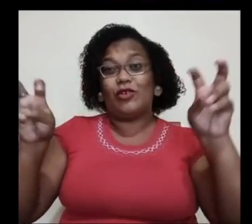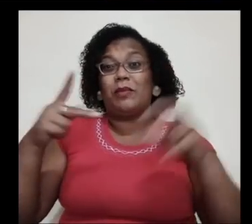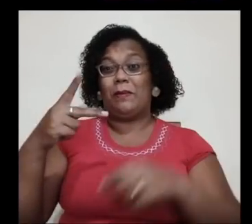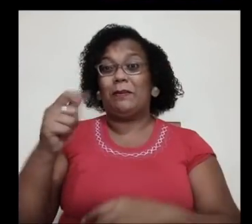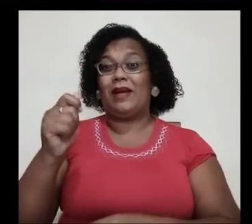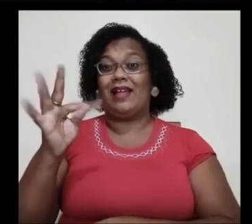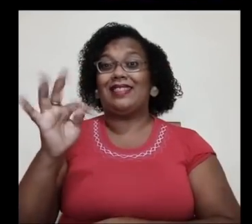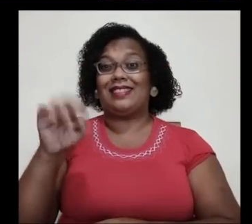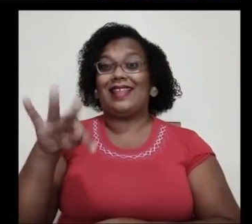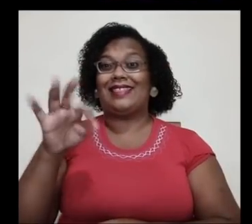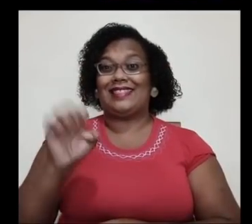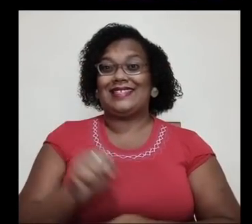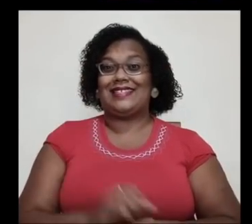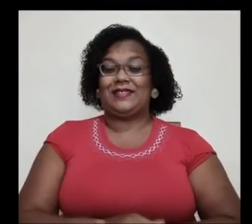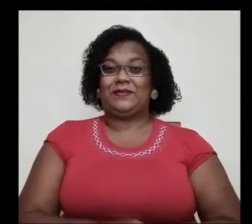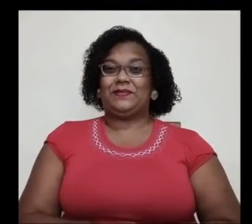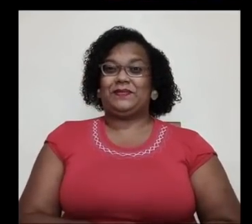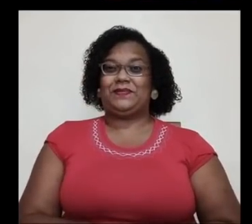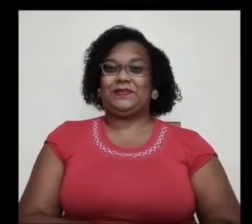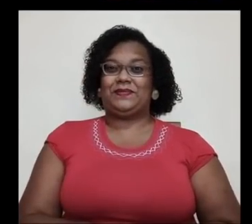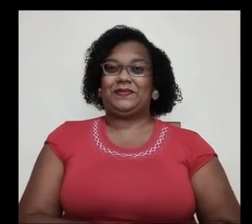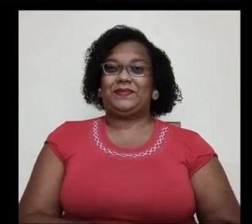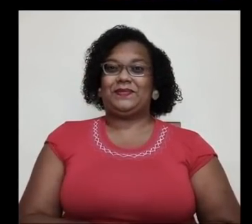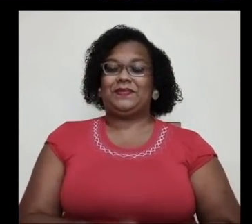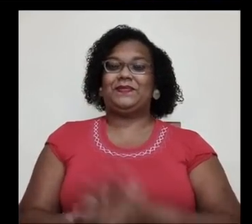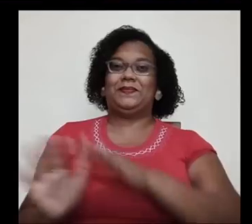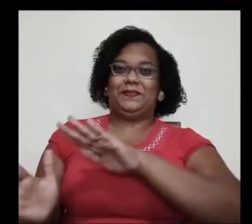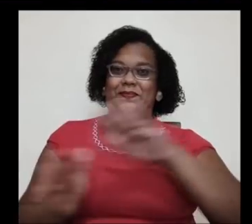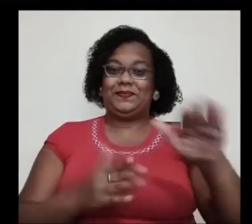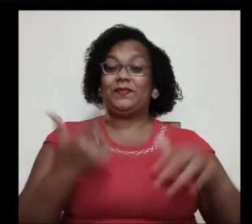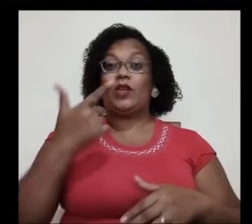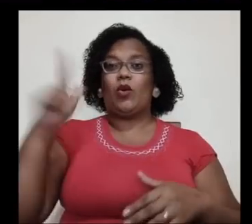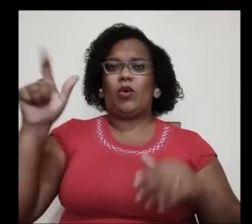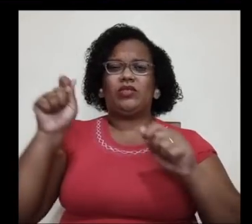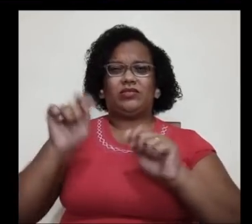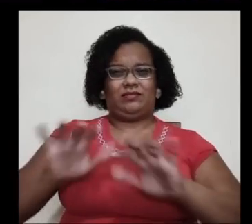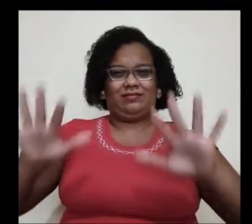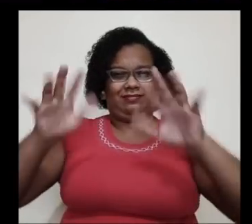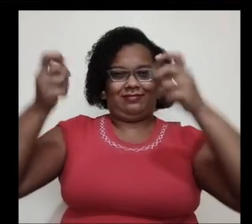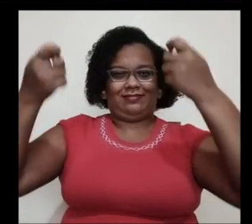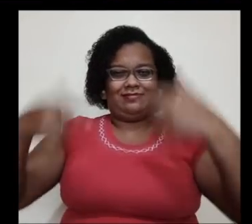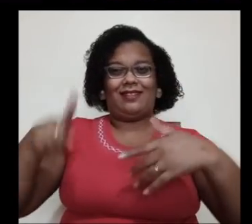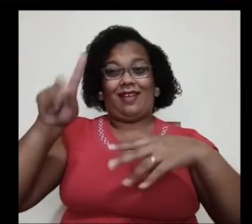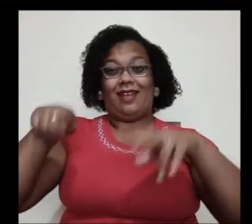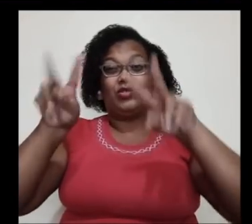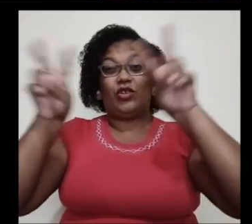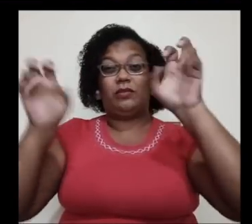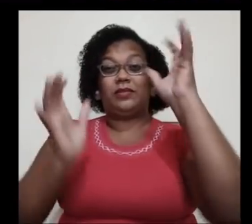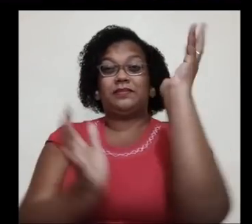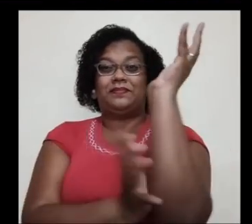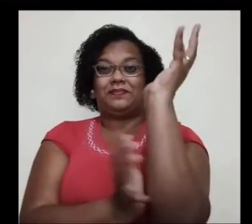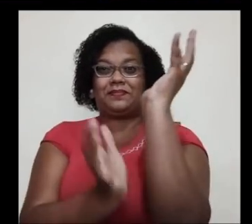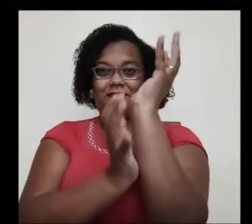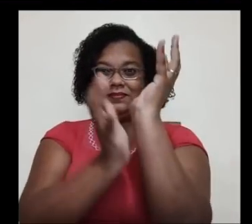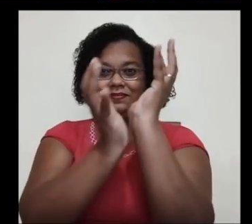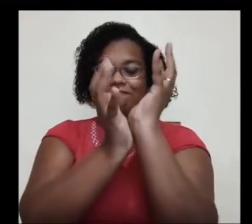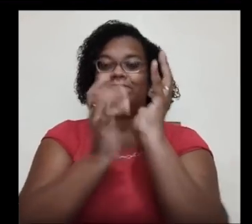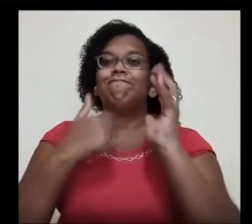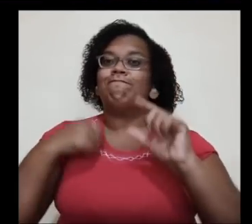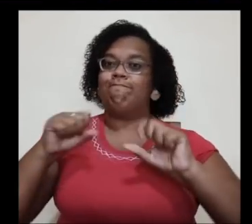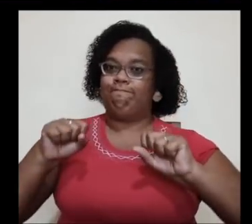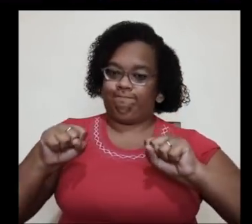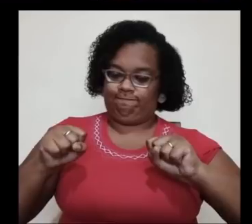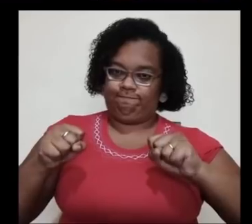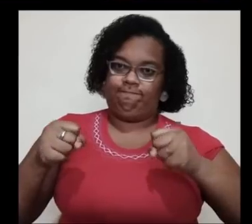da burocracia. Nós fizemos um esforço grande, começou aí em 2008, através de reuniões das sociedades científicas, a criação